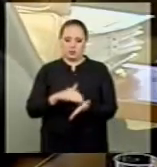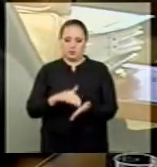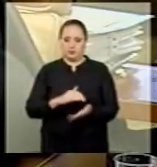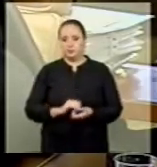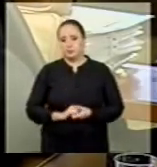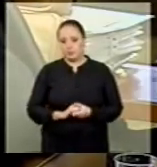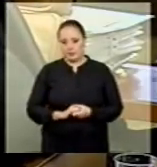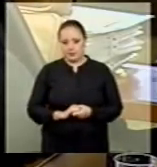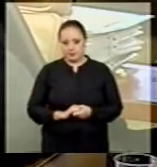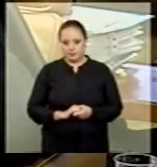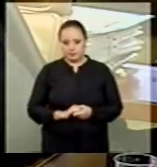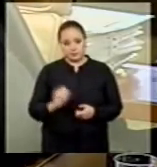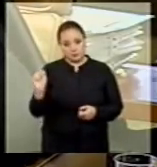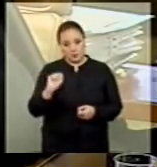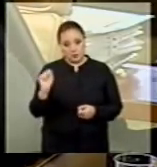Oitava ação,